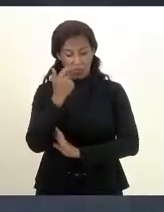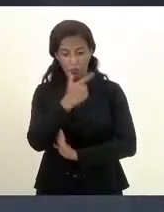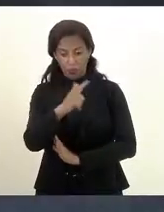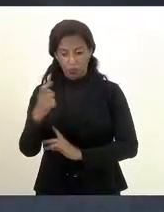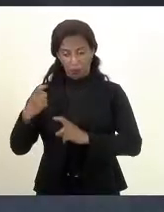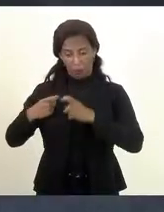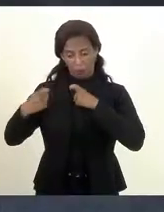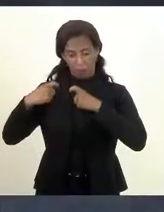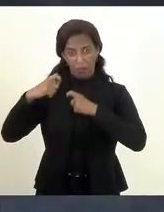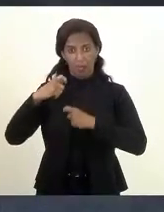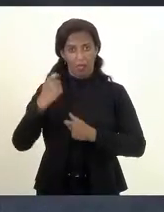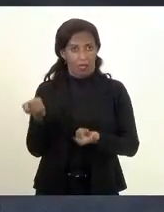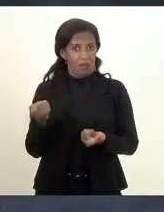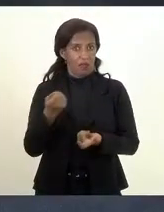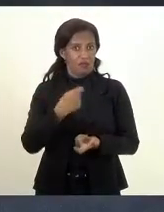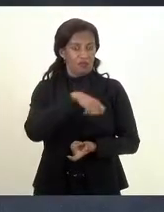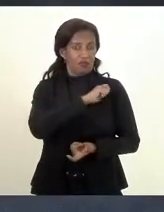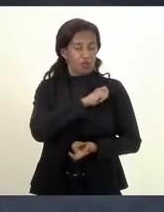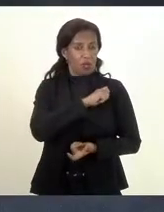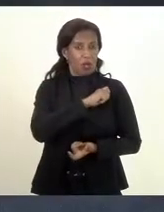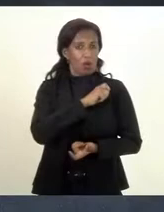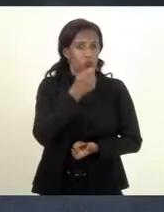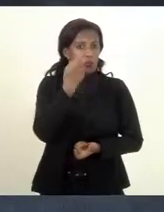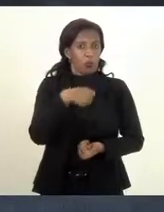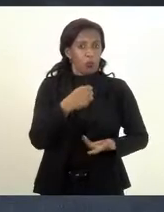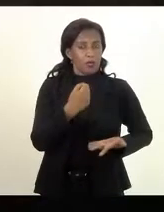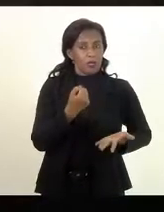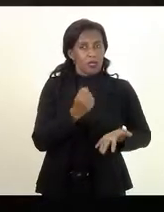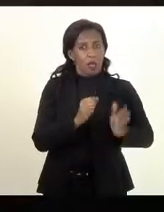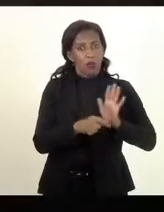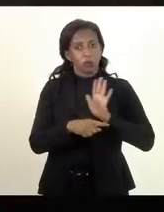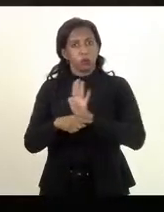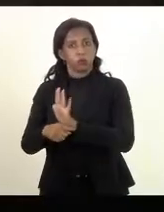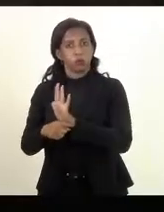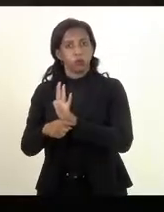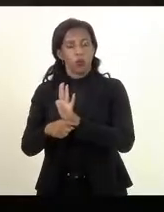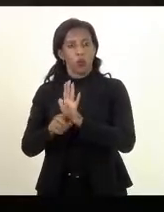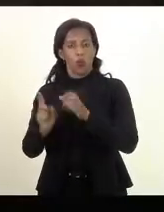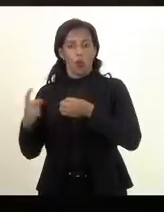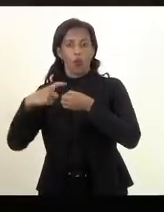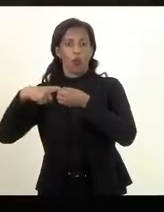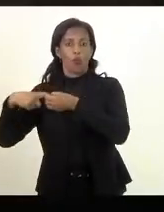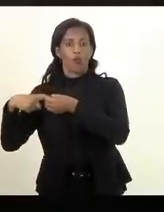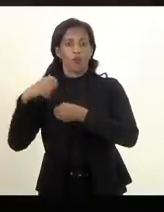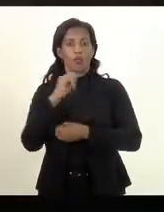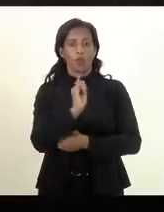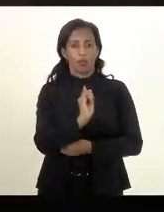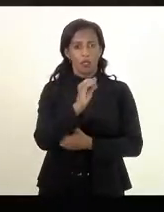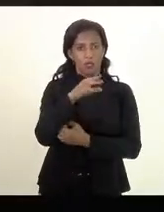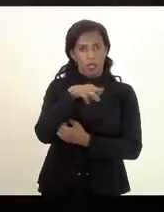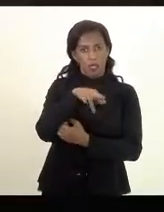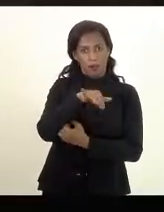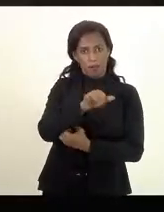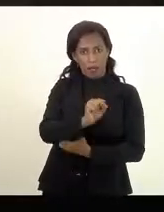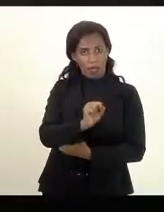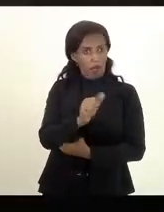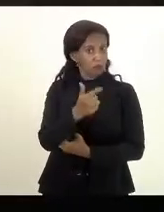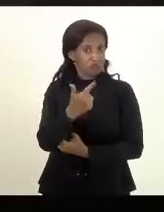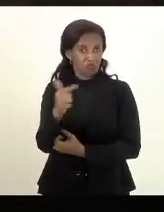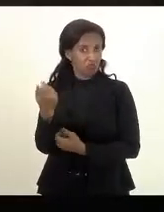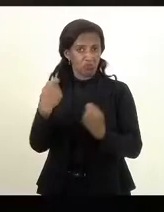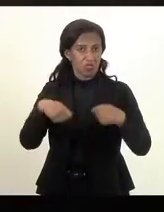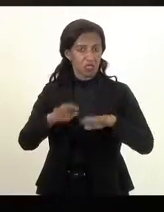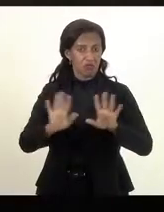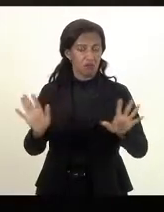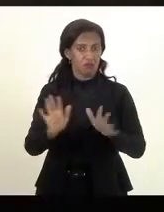não precisa amparo de convênio ICMS. E não precisando amparo de convênio ICMS,